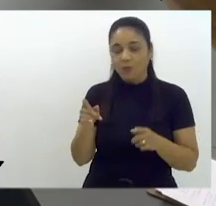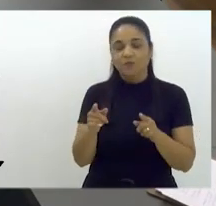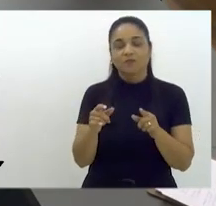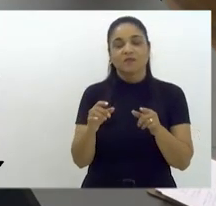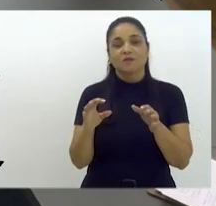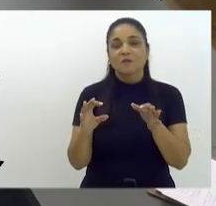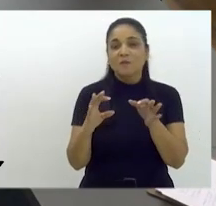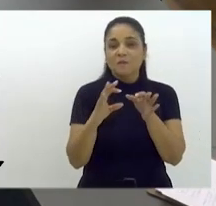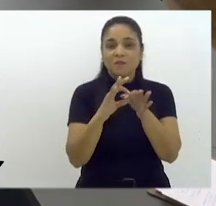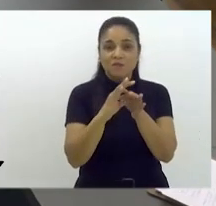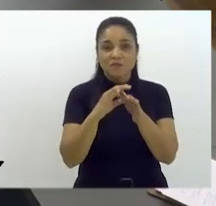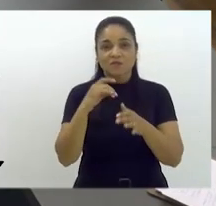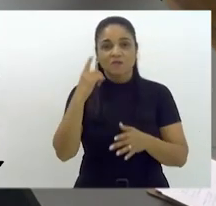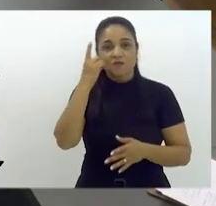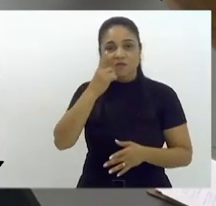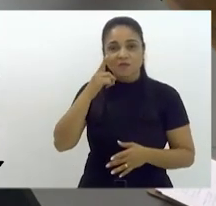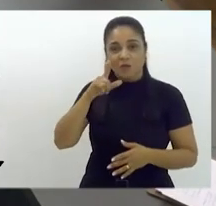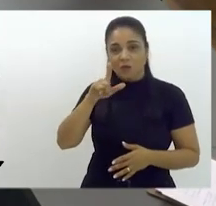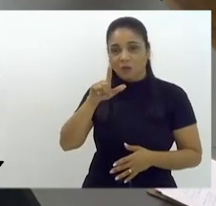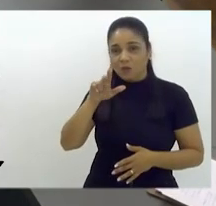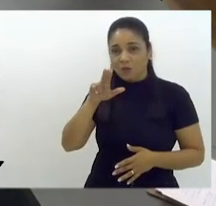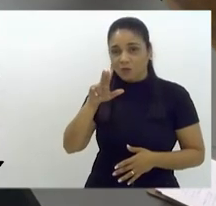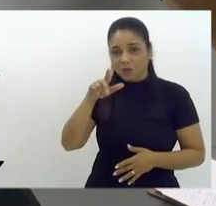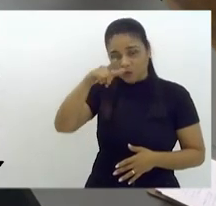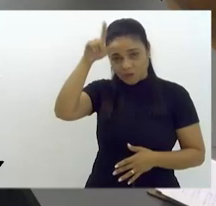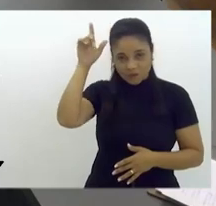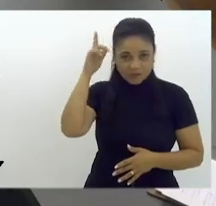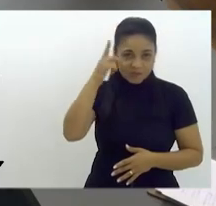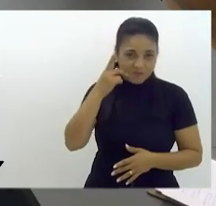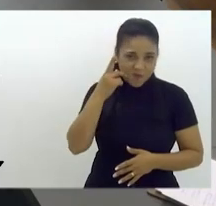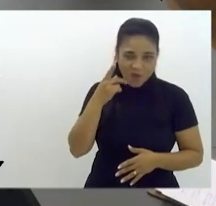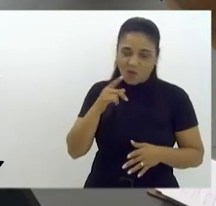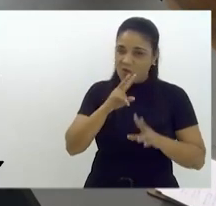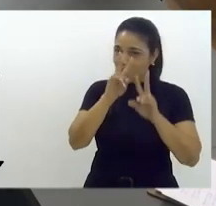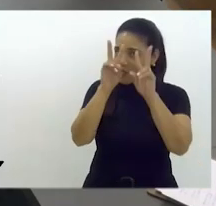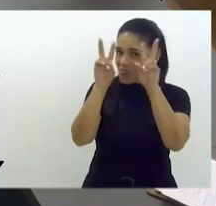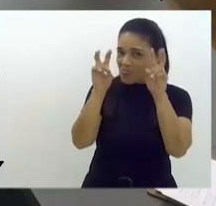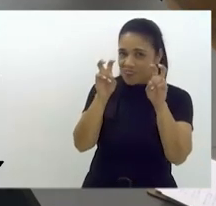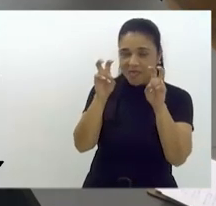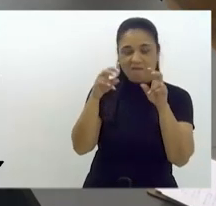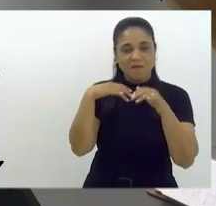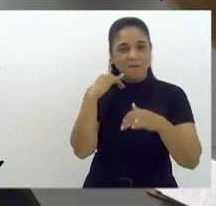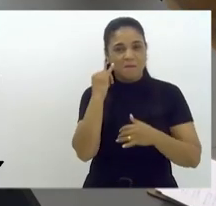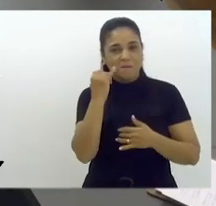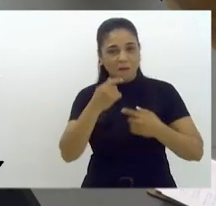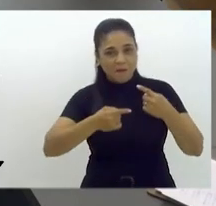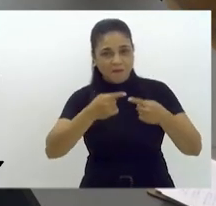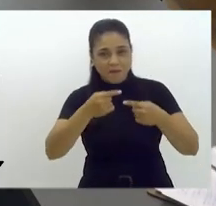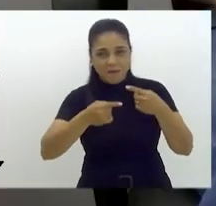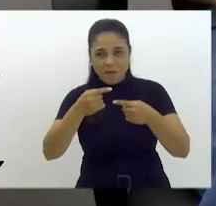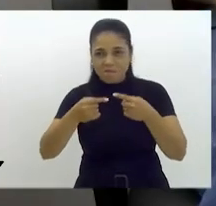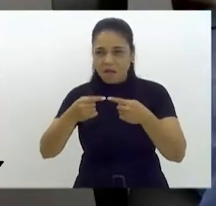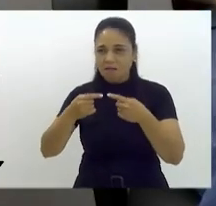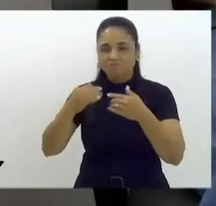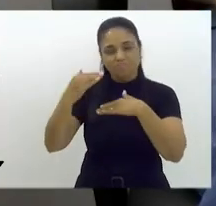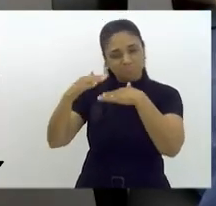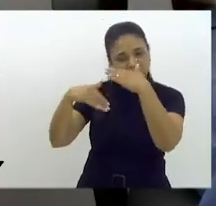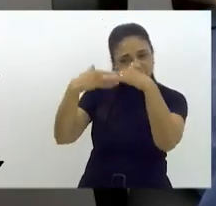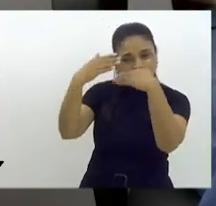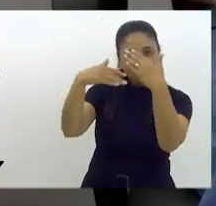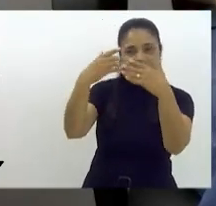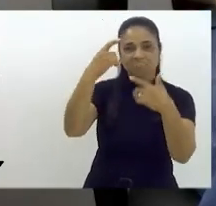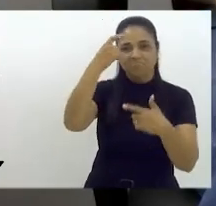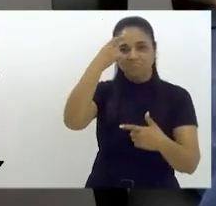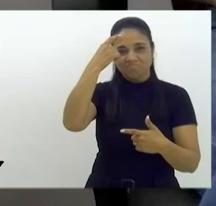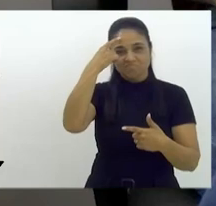os dois abordaram temas assim evoluindo né no modelo mental do Governo